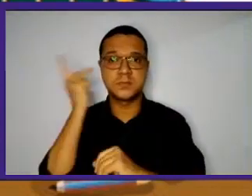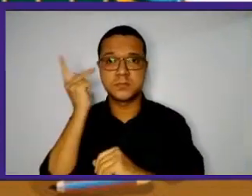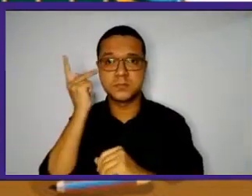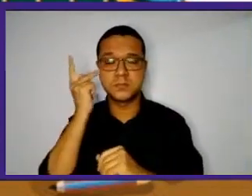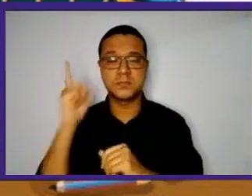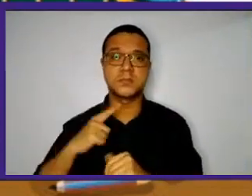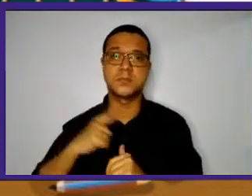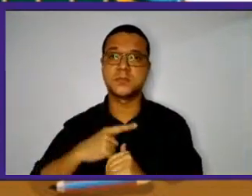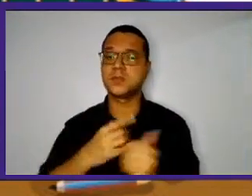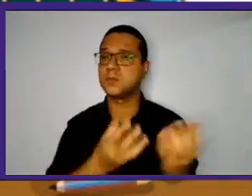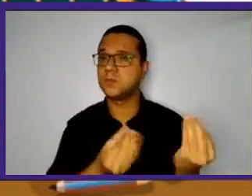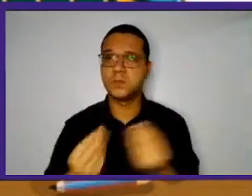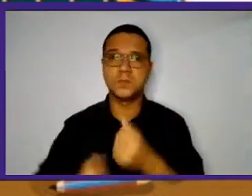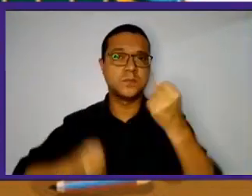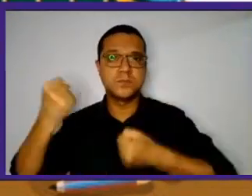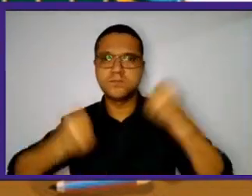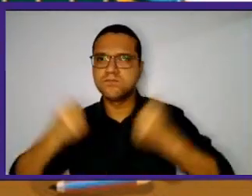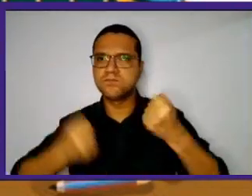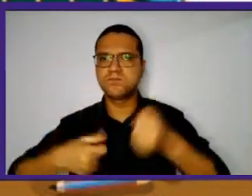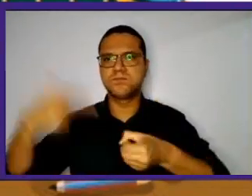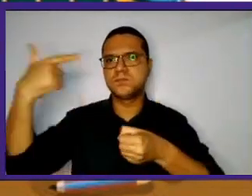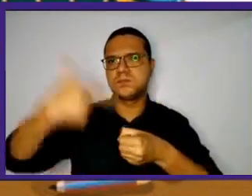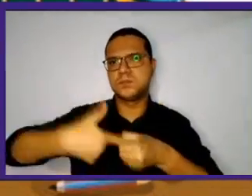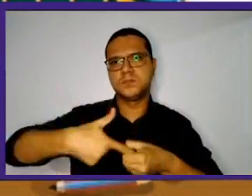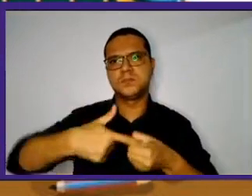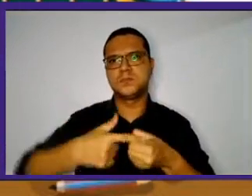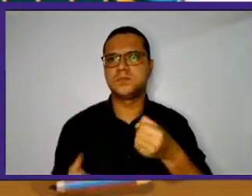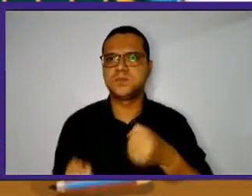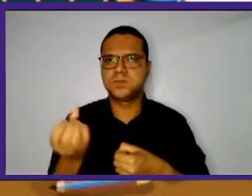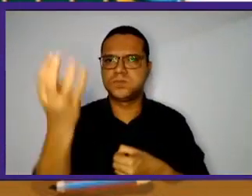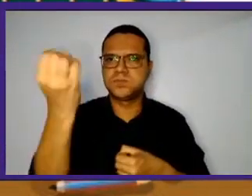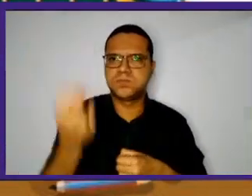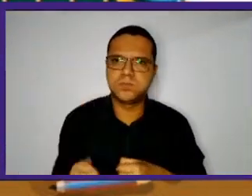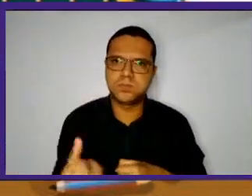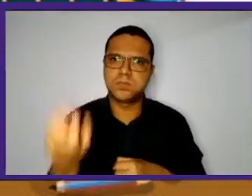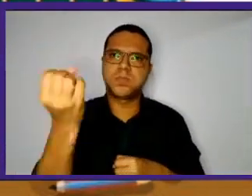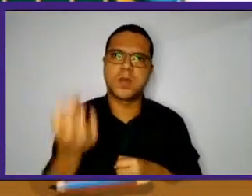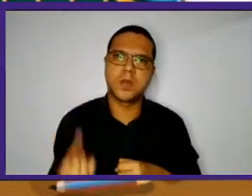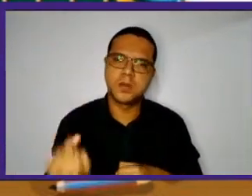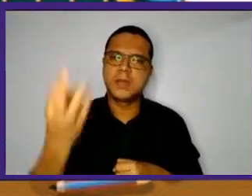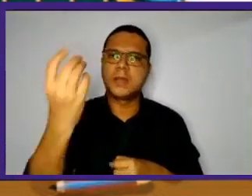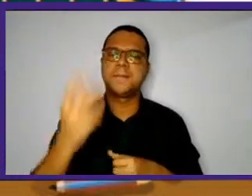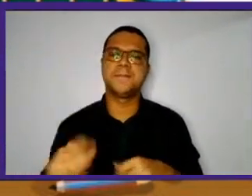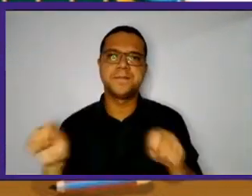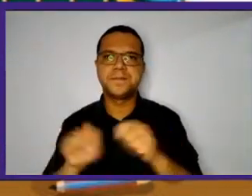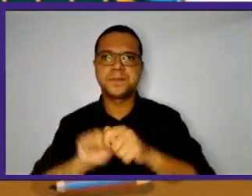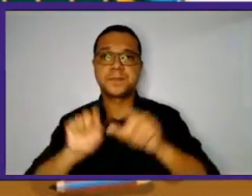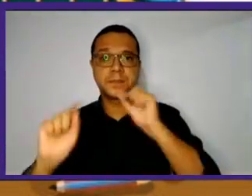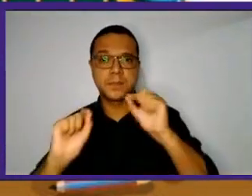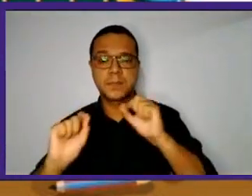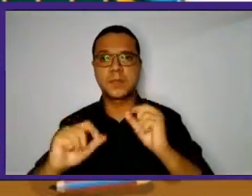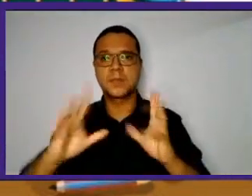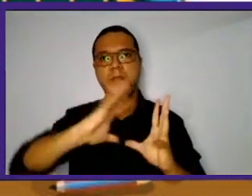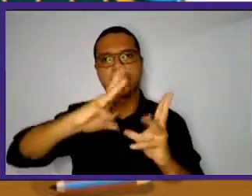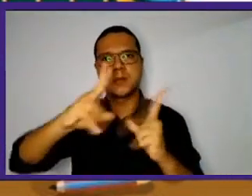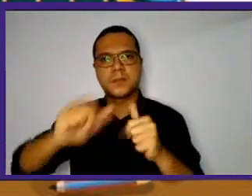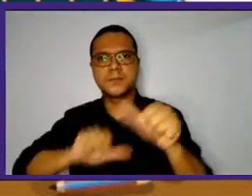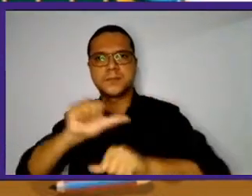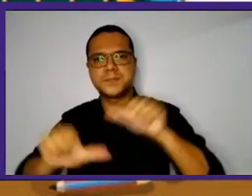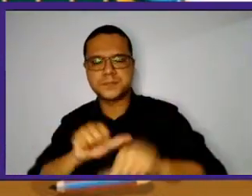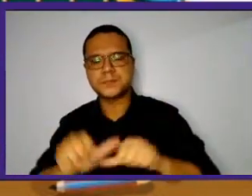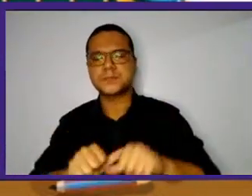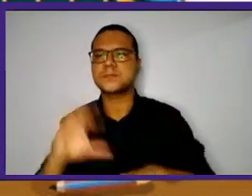muito transporte, há muita queima de combustível fóssil, com muitas indústrias, e tudo isso faz com que a Terra vai ficando mais